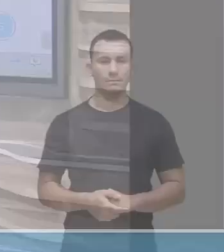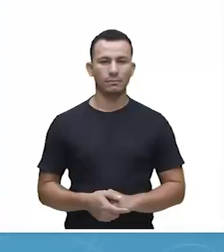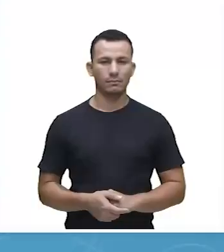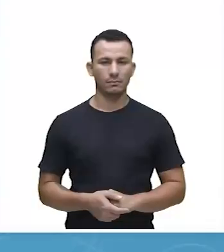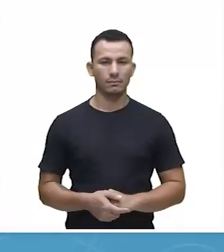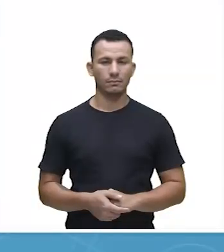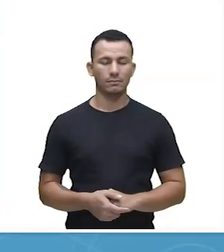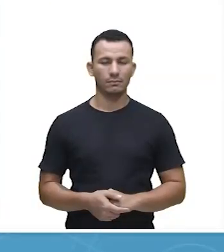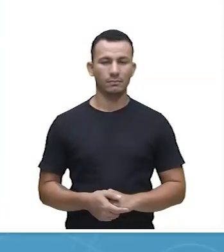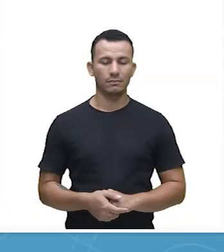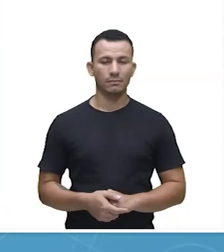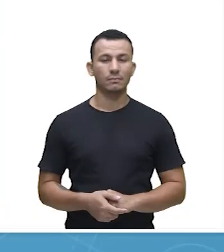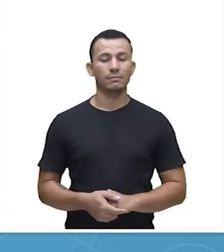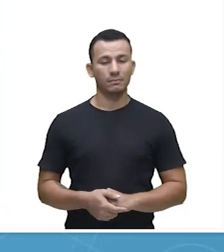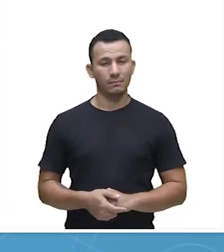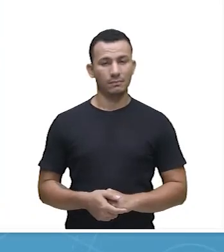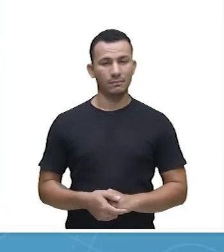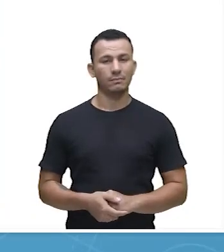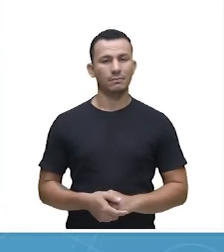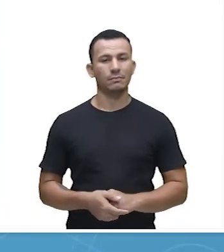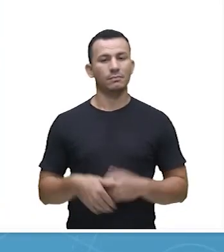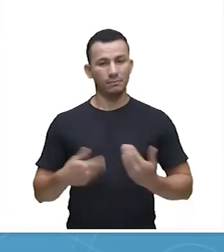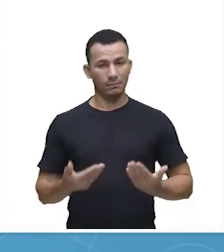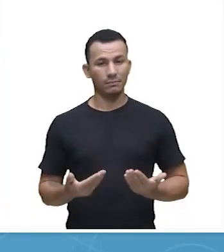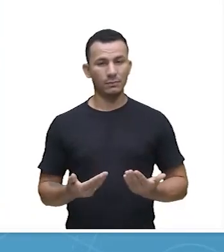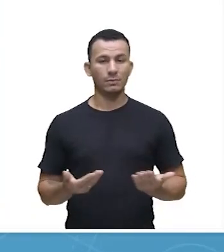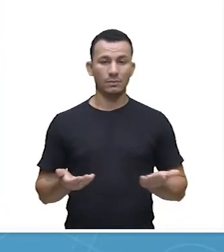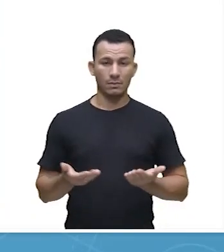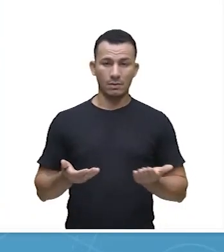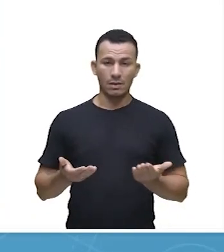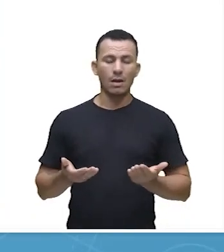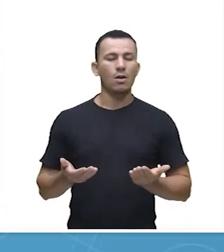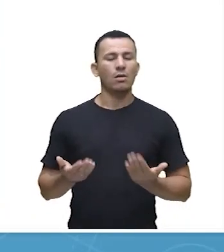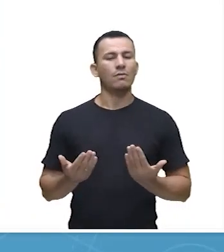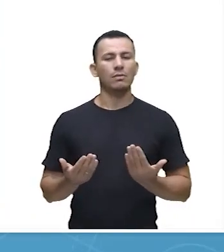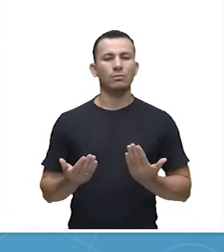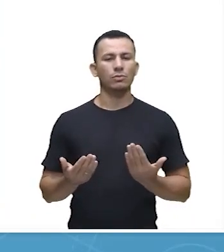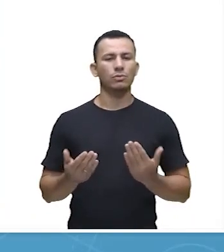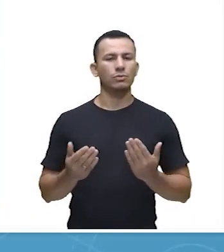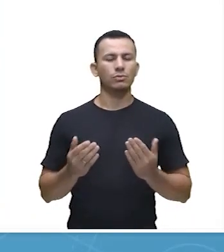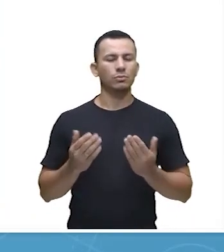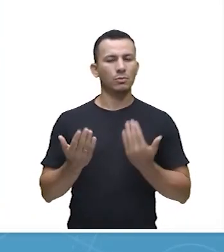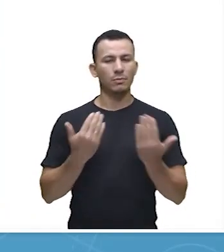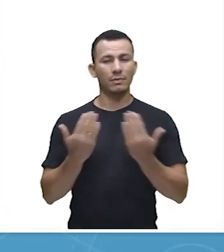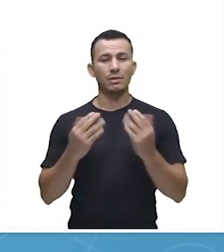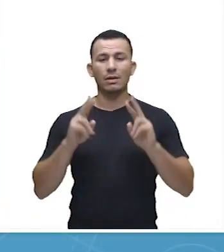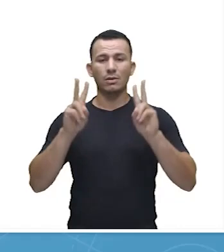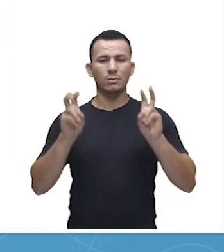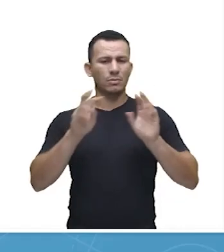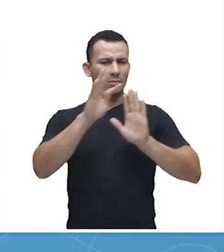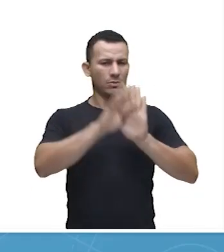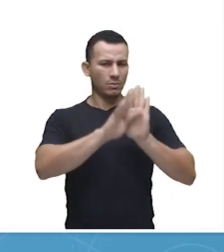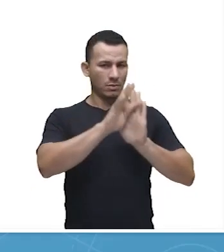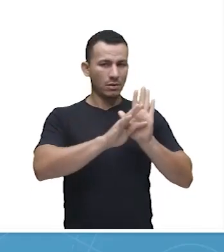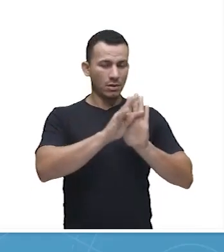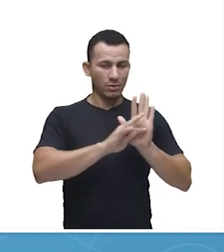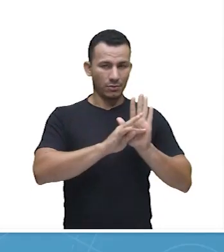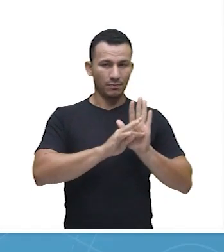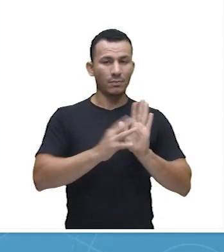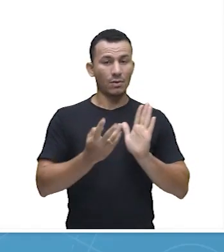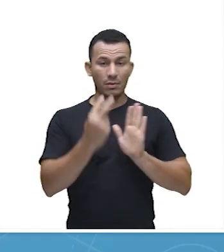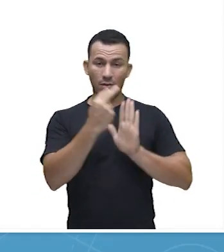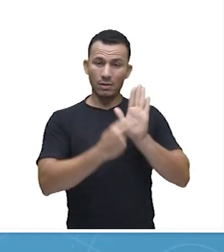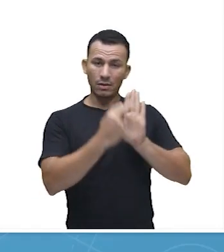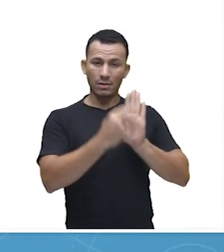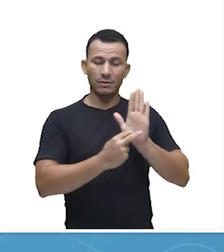Muito bem, retornamos. Então agora vamos comentar esta questão. Vamos ler o texto e em seguida o comentário, beleza? Então olhem